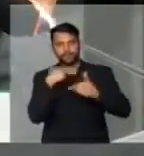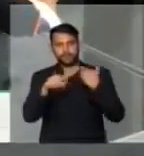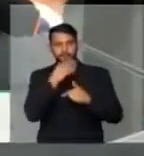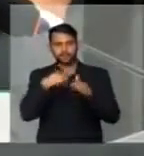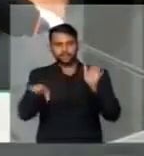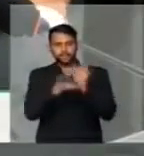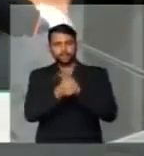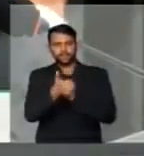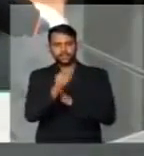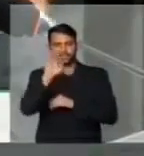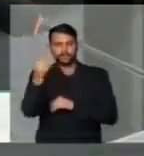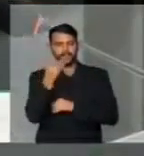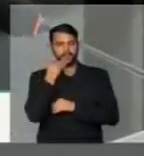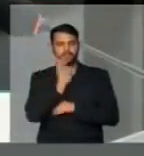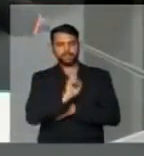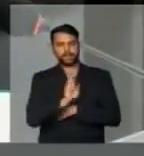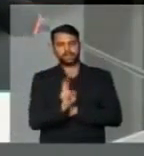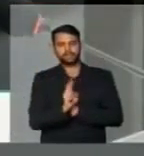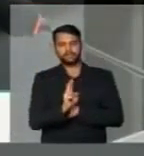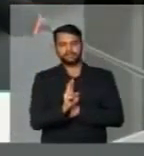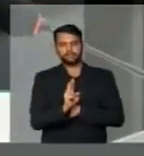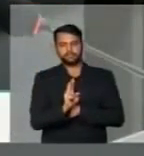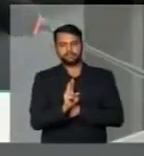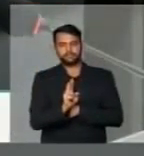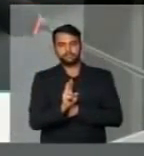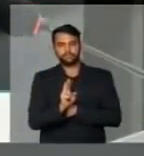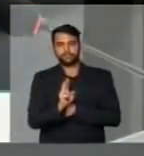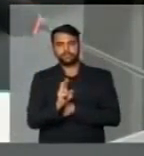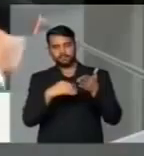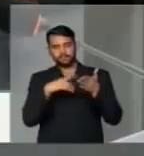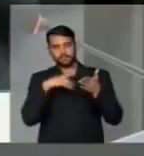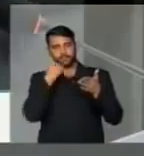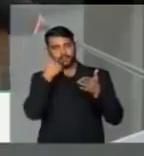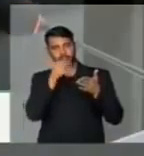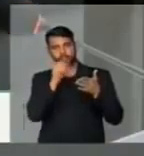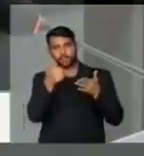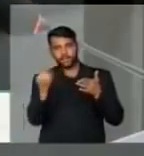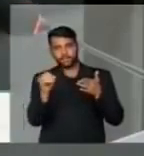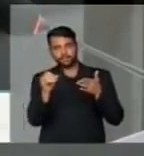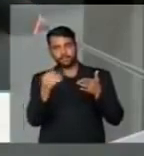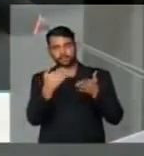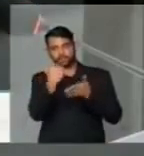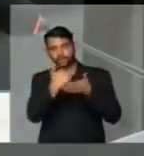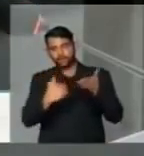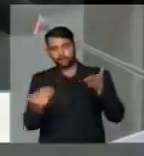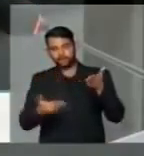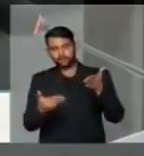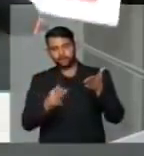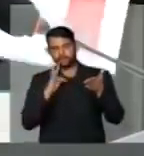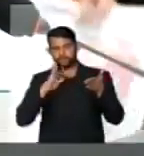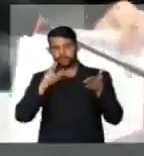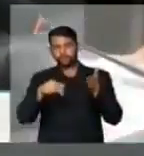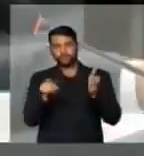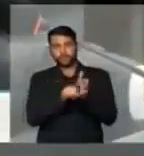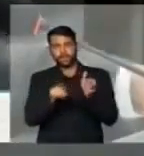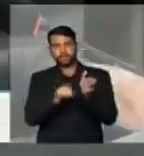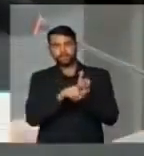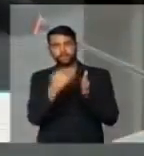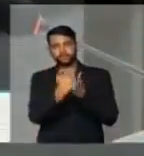unidade, que ajude a reconstruir o Brasil dos escombros que o PT está nos legando. Esse é o compromisso